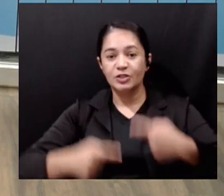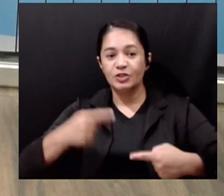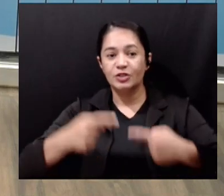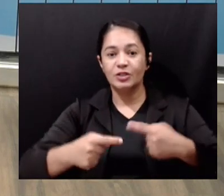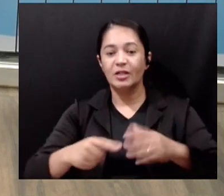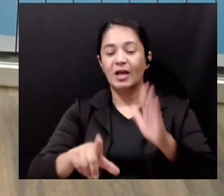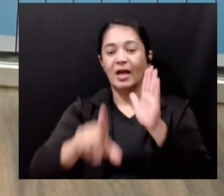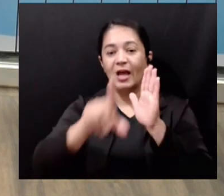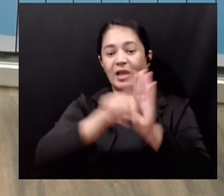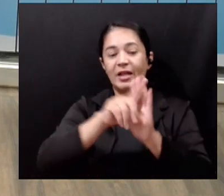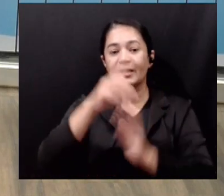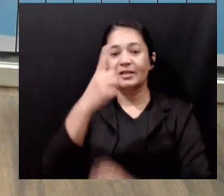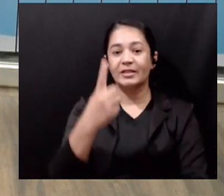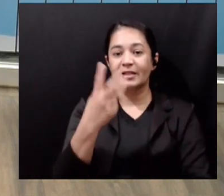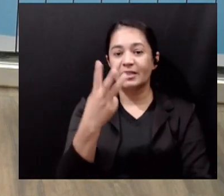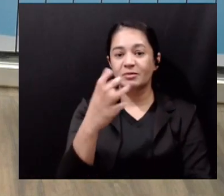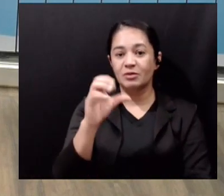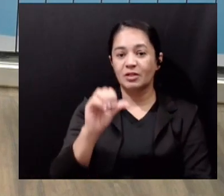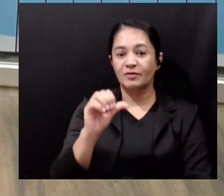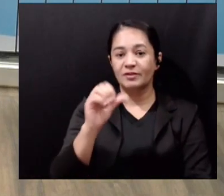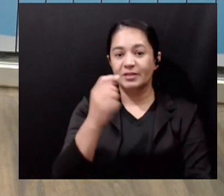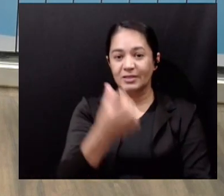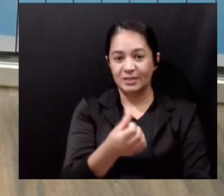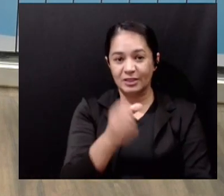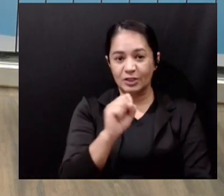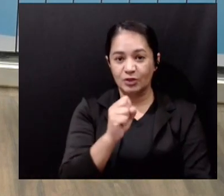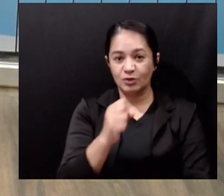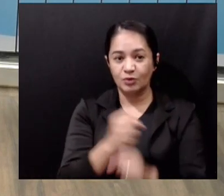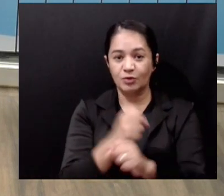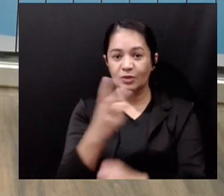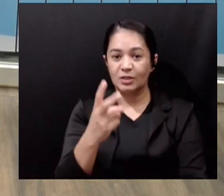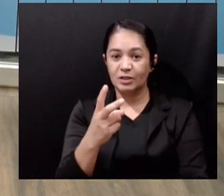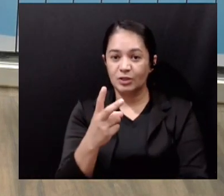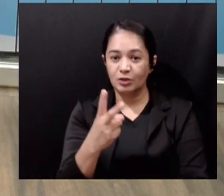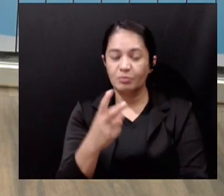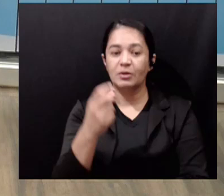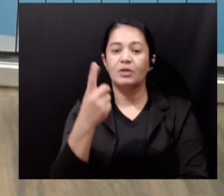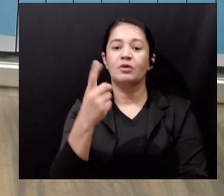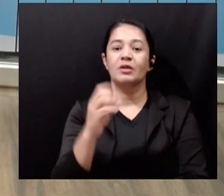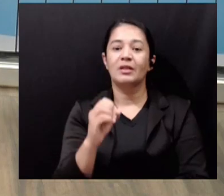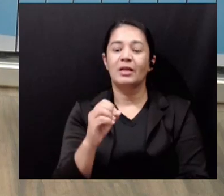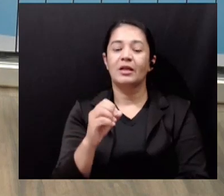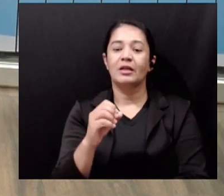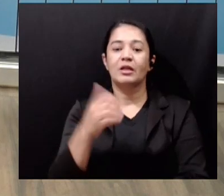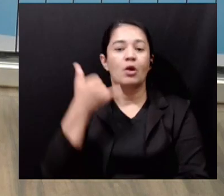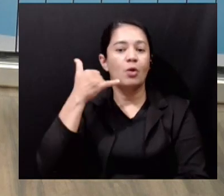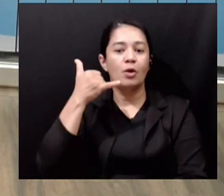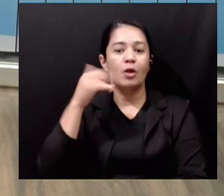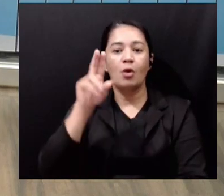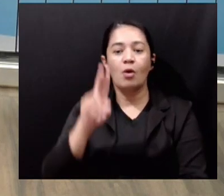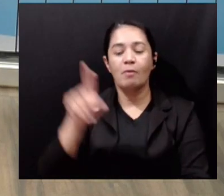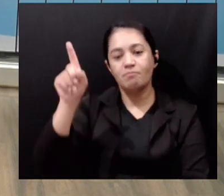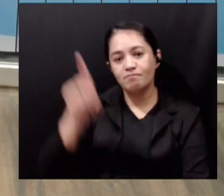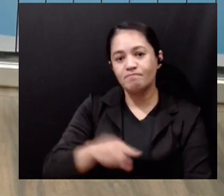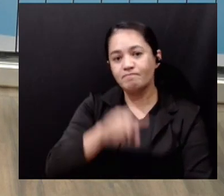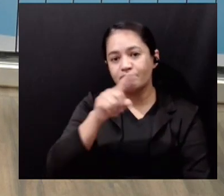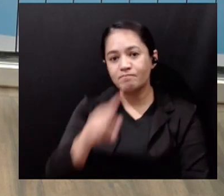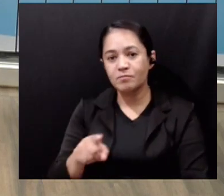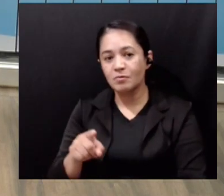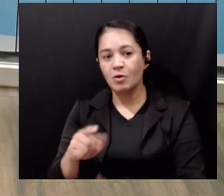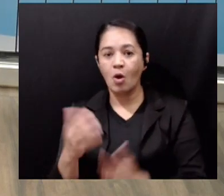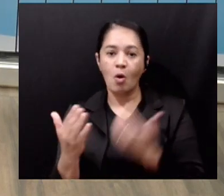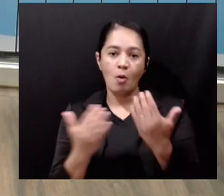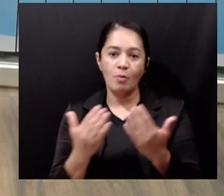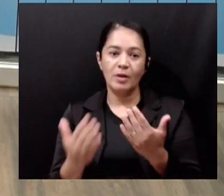13.968 de 2010, que proíbe a utilização de telefone celular ou equipamento similar no interior